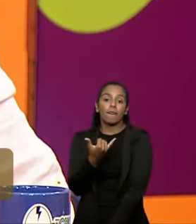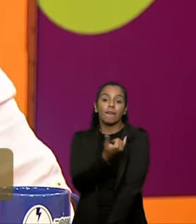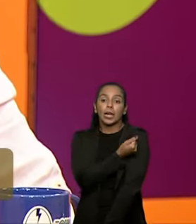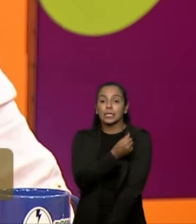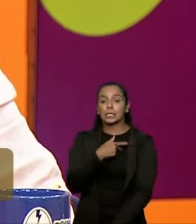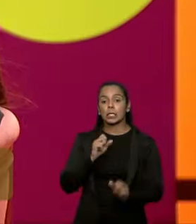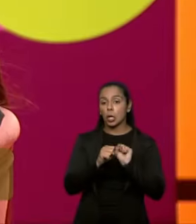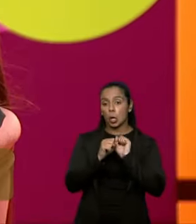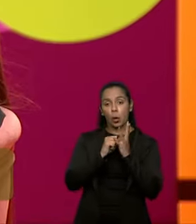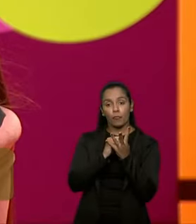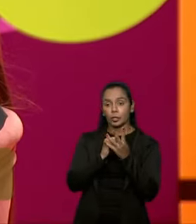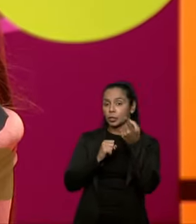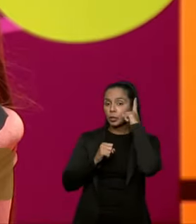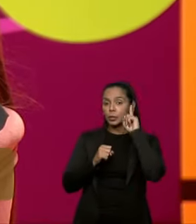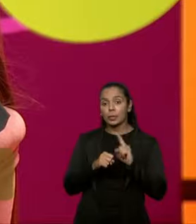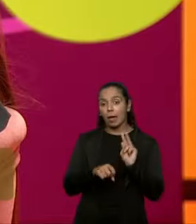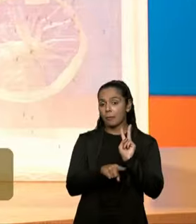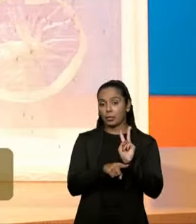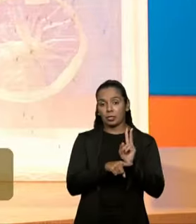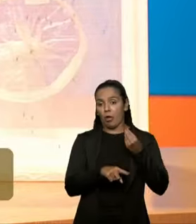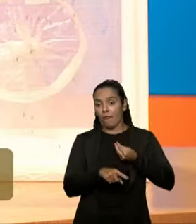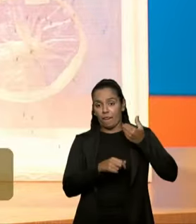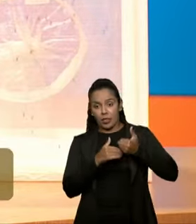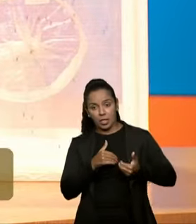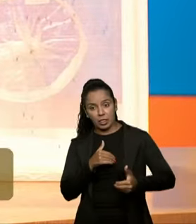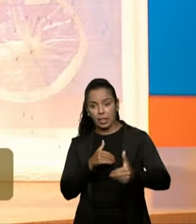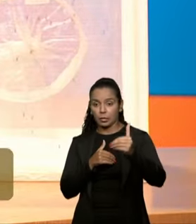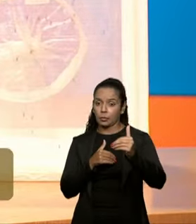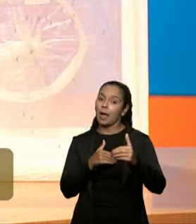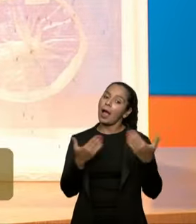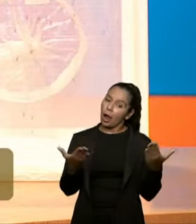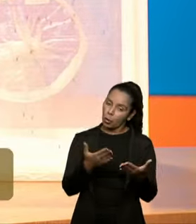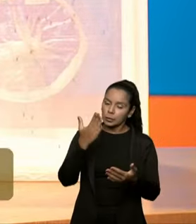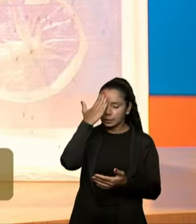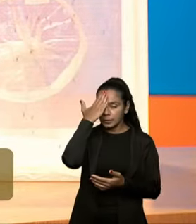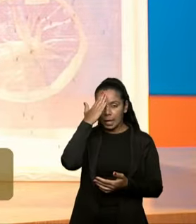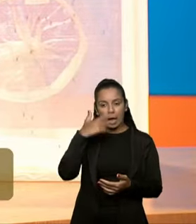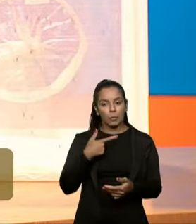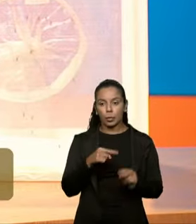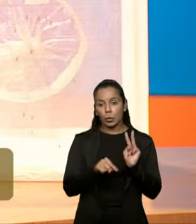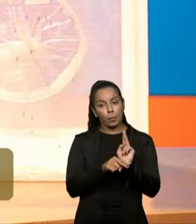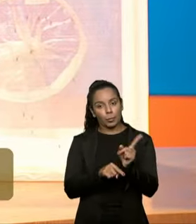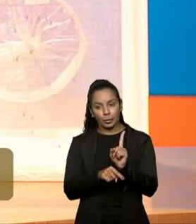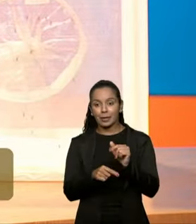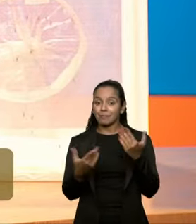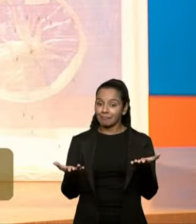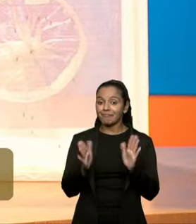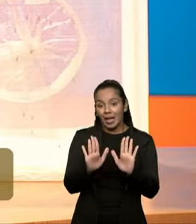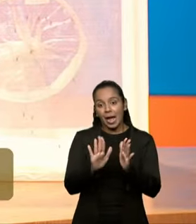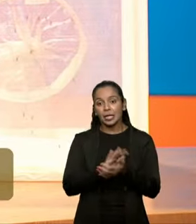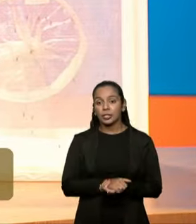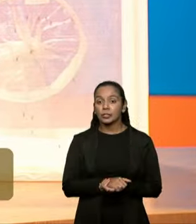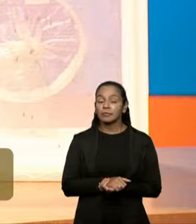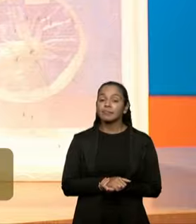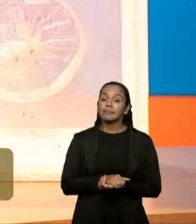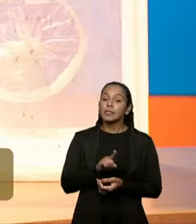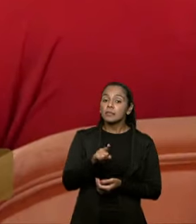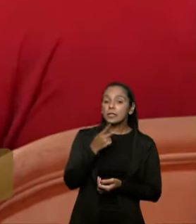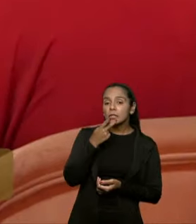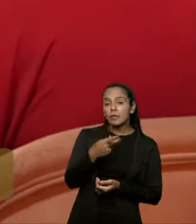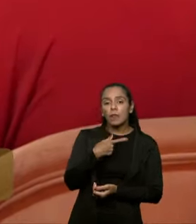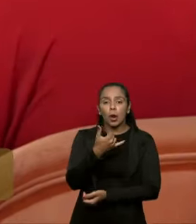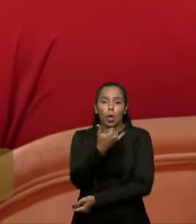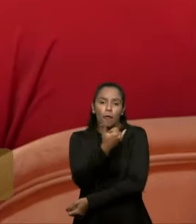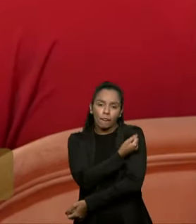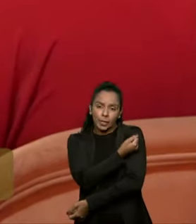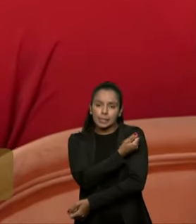gente não sabe se vai proteger pela vida toda. A gente, quer dizer, essa a gente já sabe, né? Não protege muito, né? Agora, só você falou que tomou a